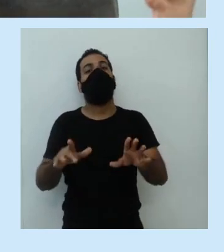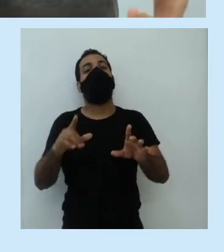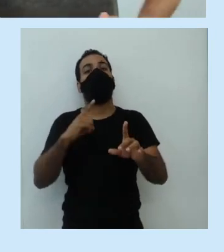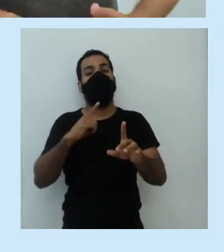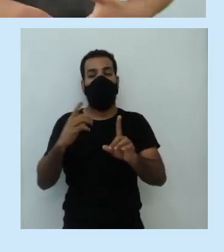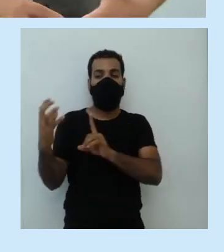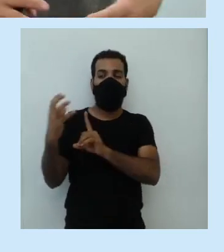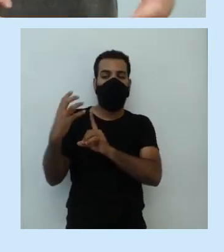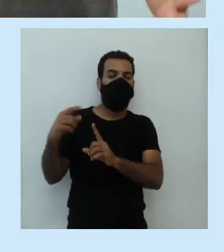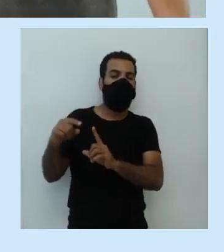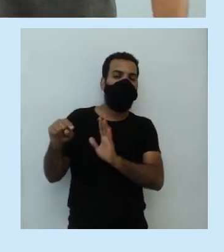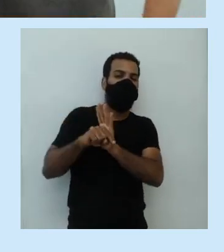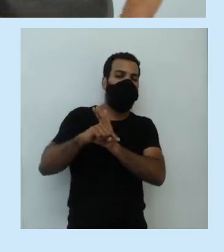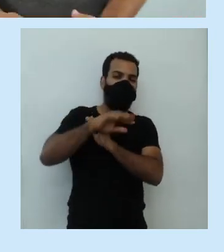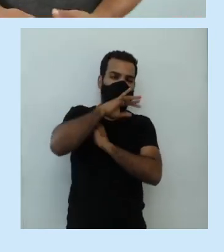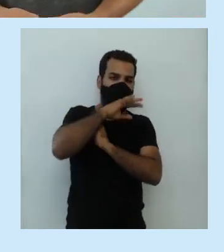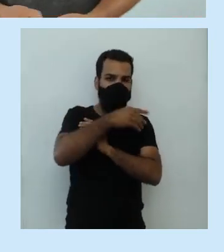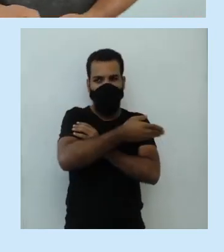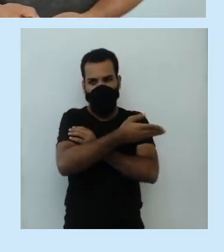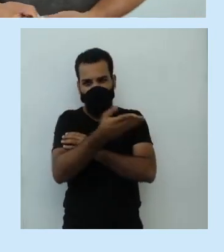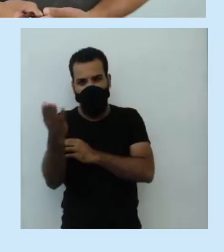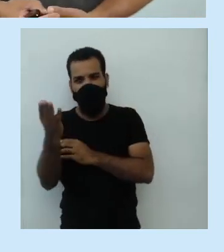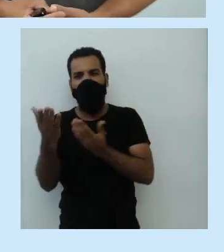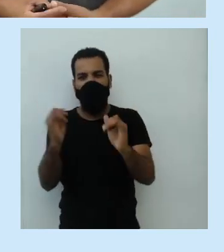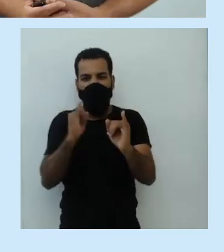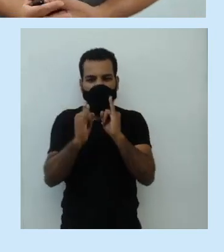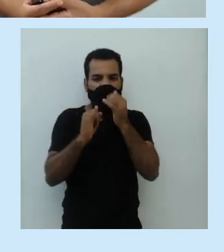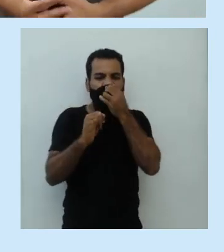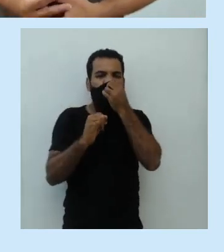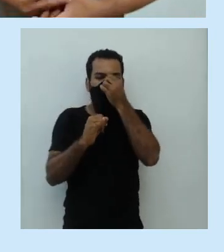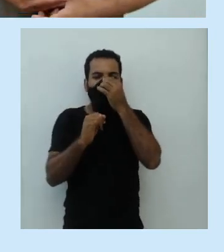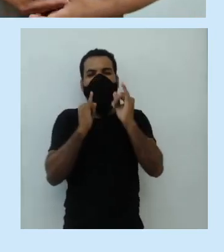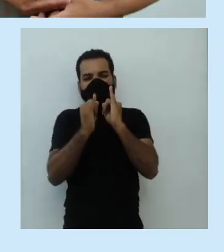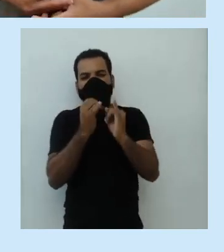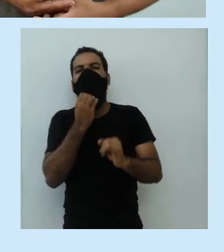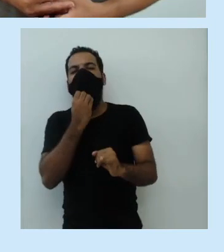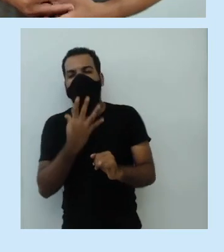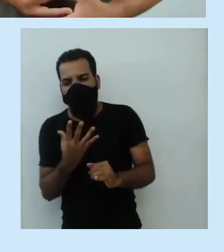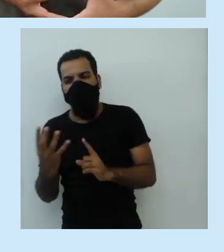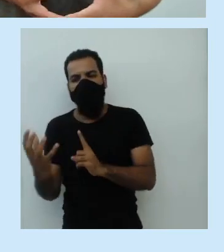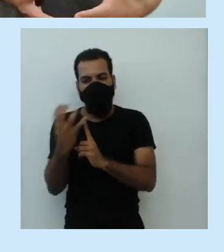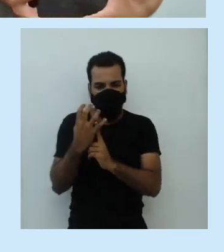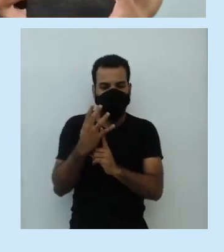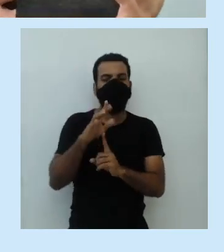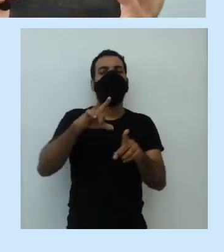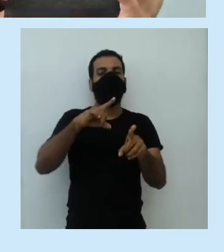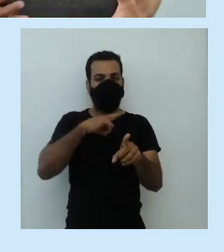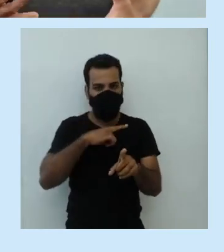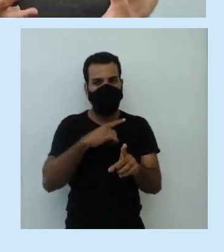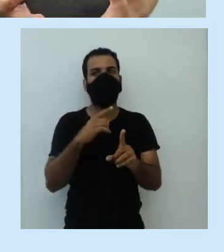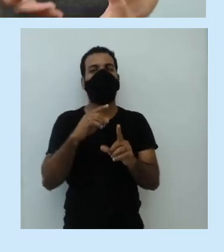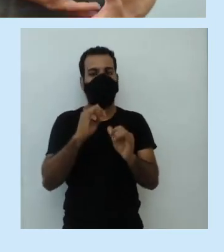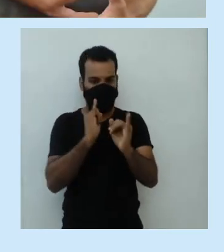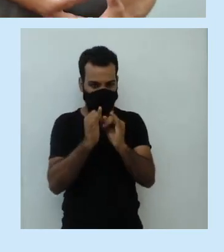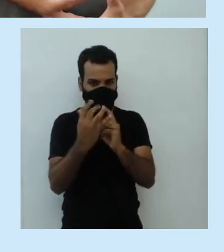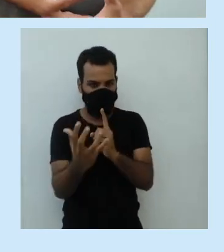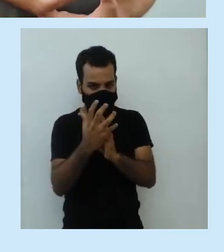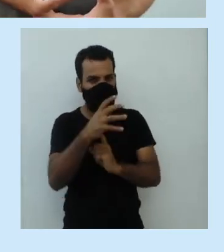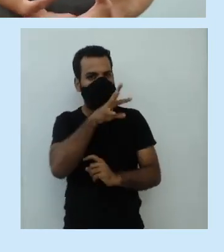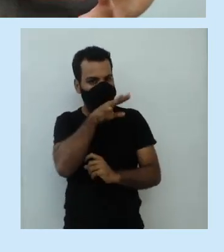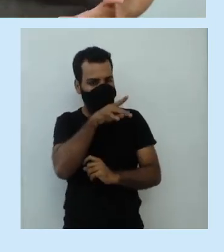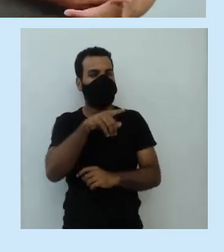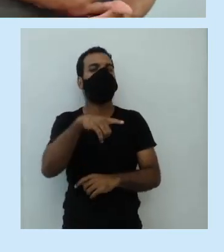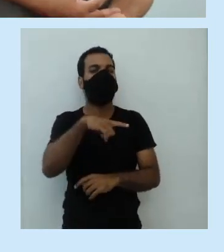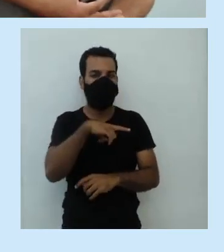influências negativas diante desse mundo que a gente chama de internet, de mídia, né? Essa influência ela pode construir